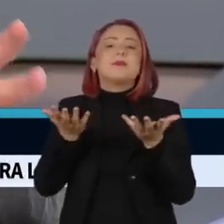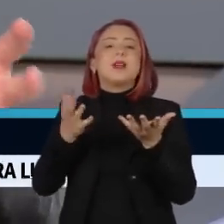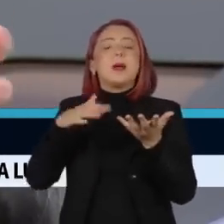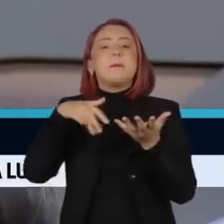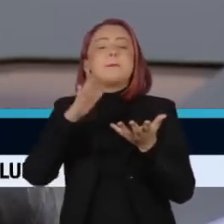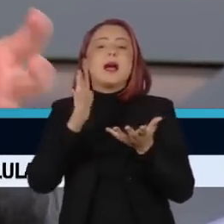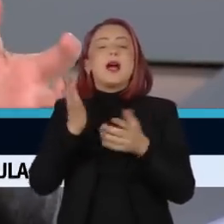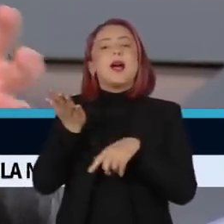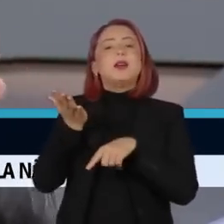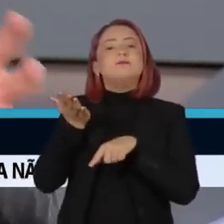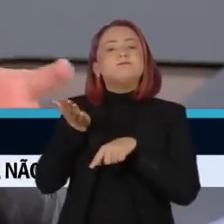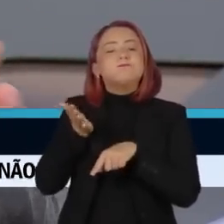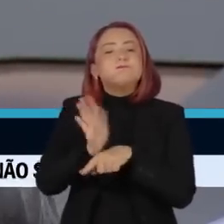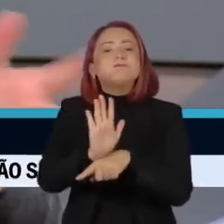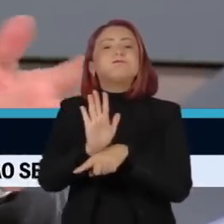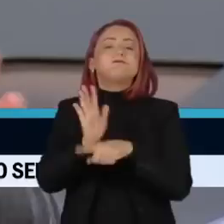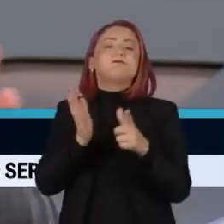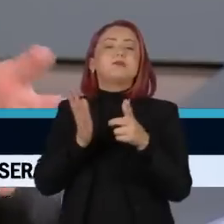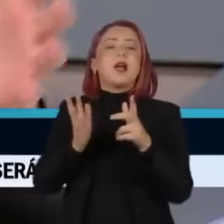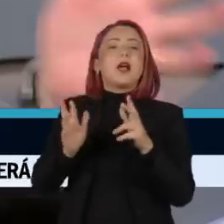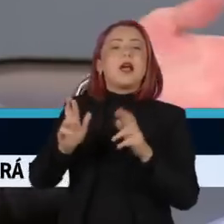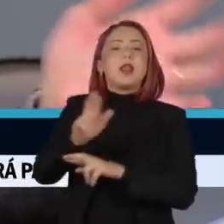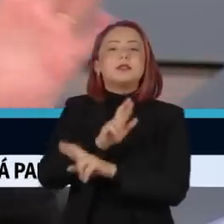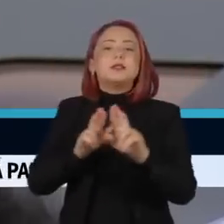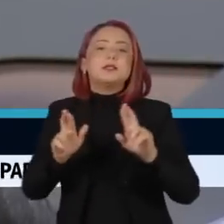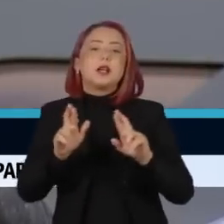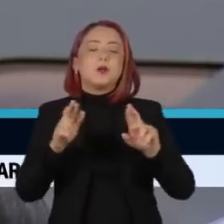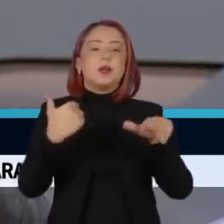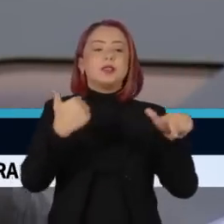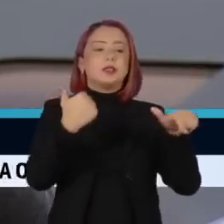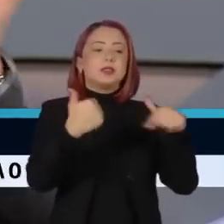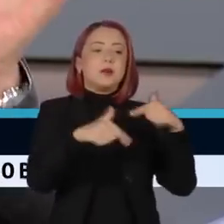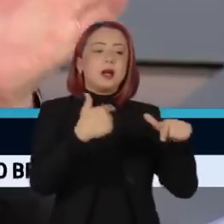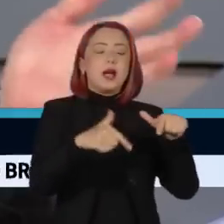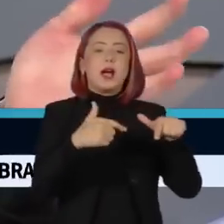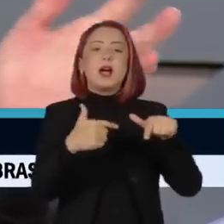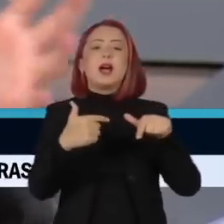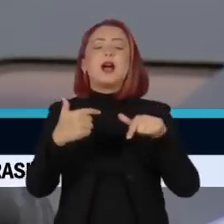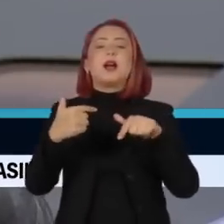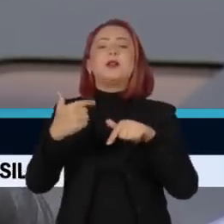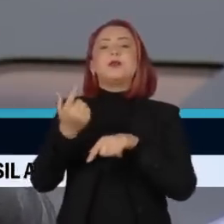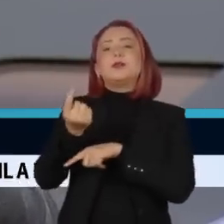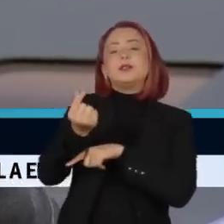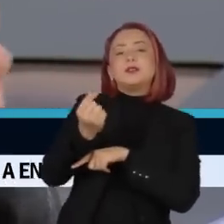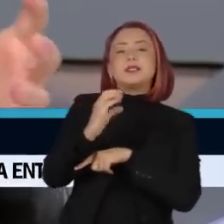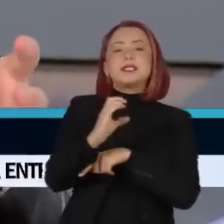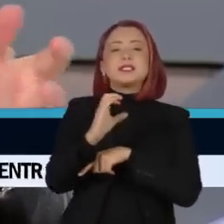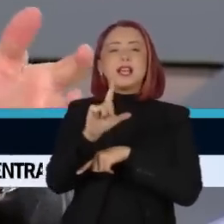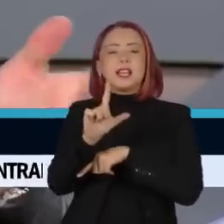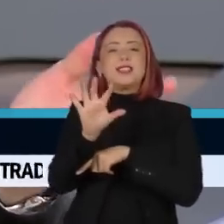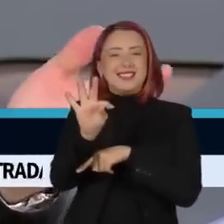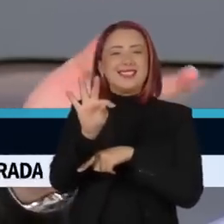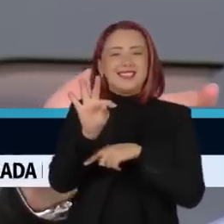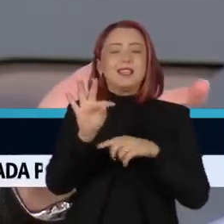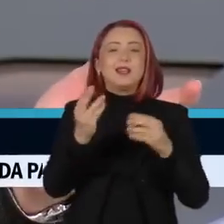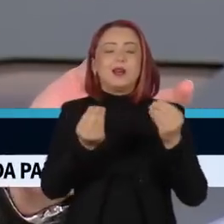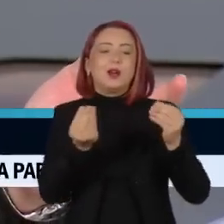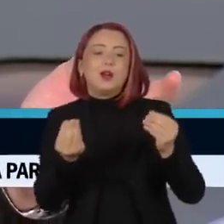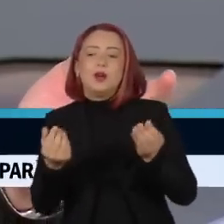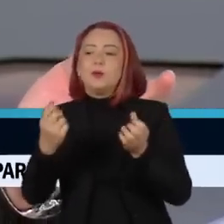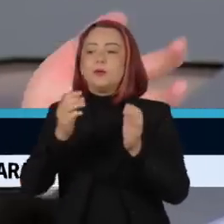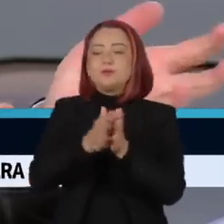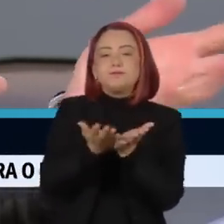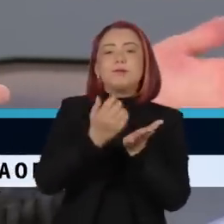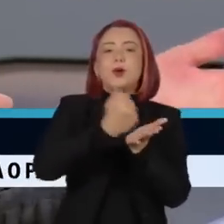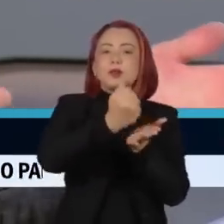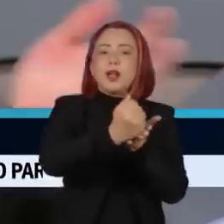que tentam intervir na relação entre capital e trabalho, como é o caso da CLT, né? Então, quer dizer, nós não tivemos nada de